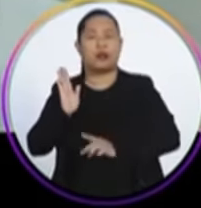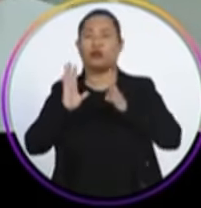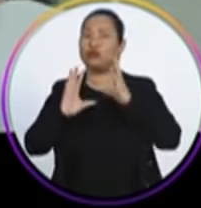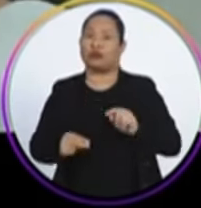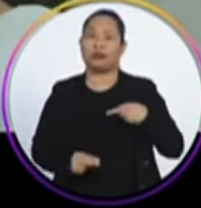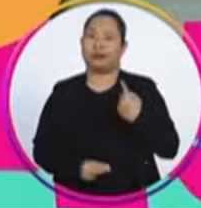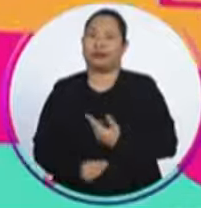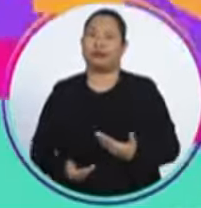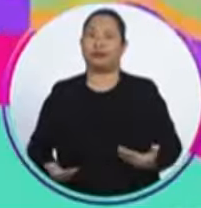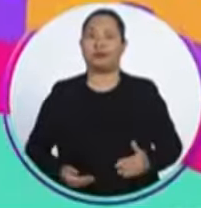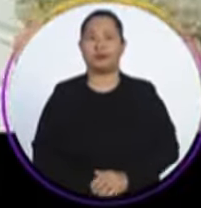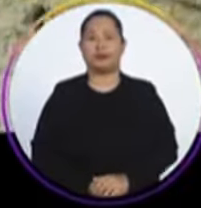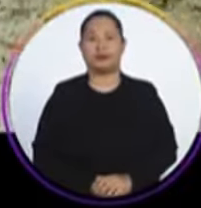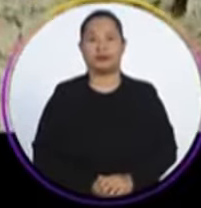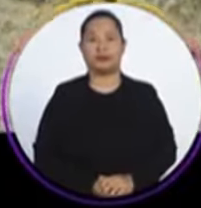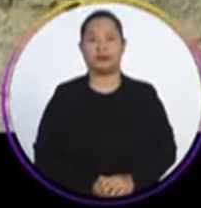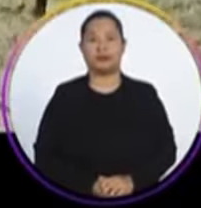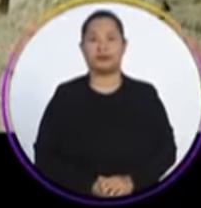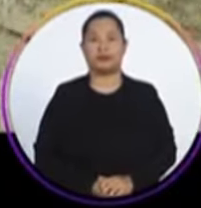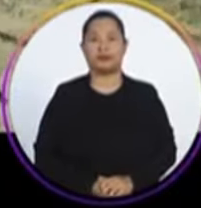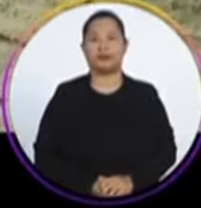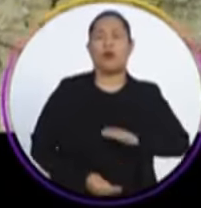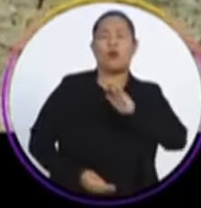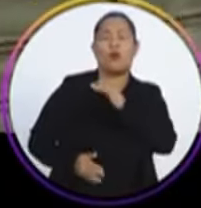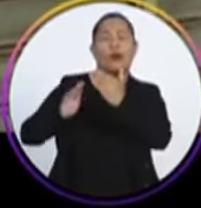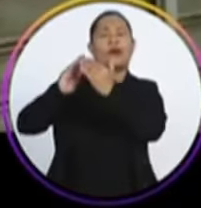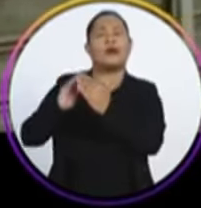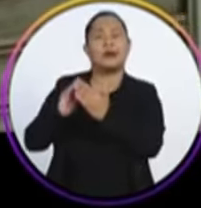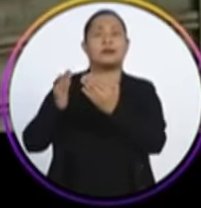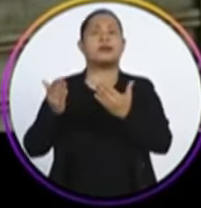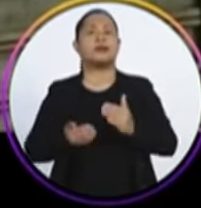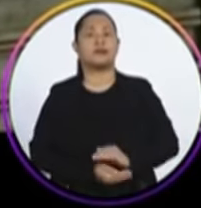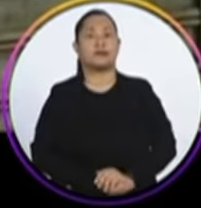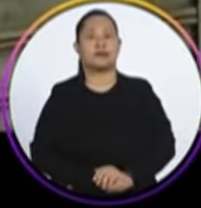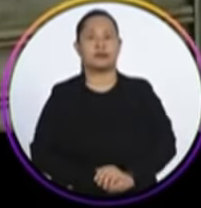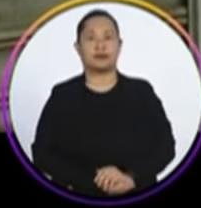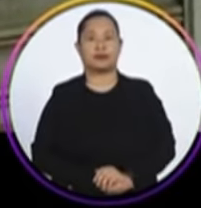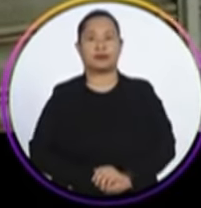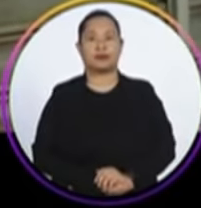de todas nós. Ô, de casa.